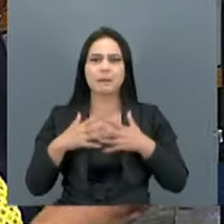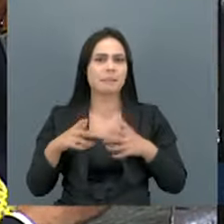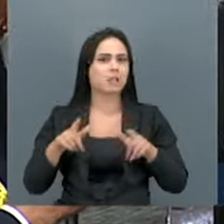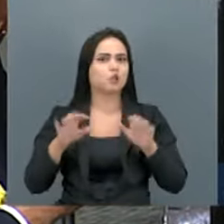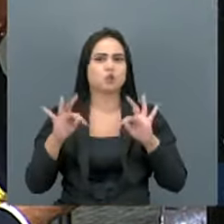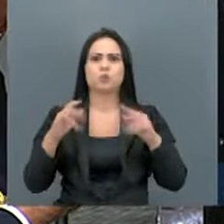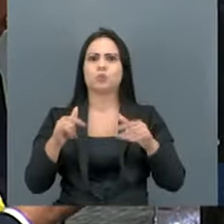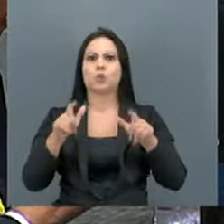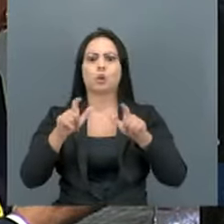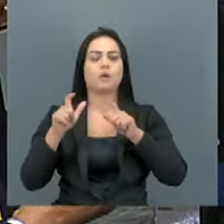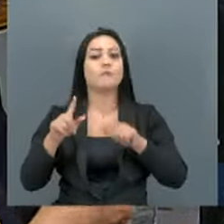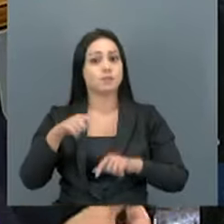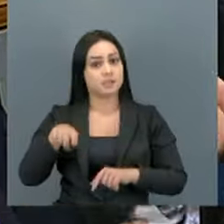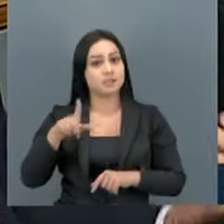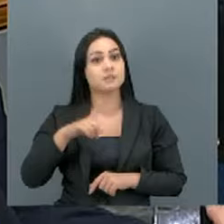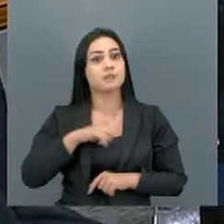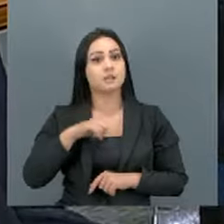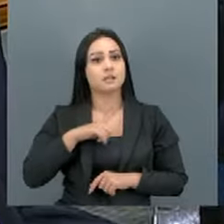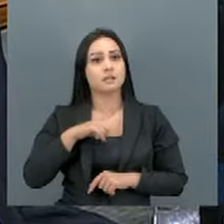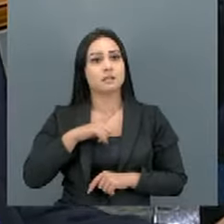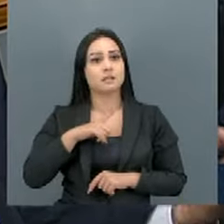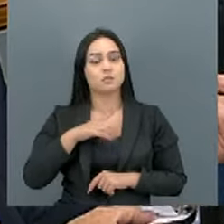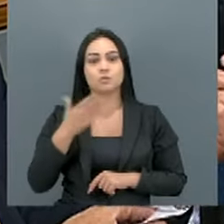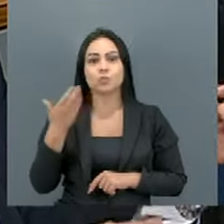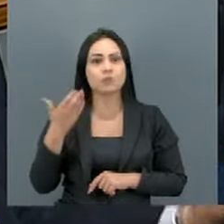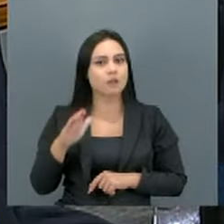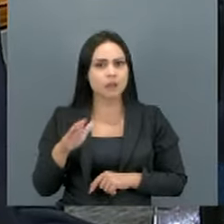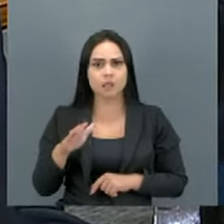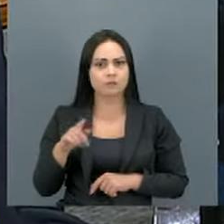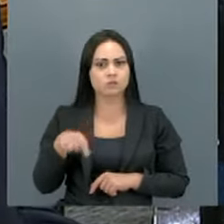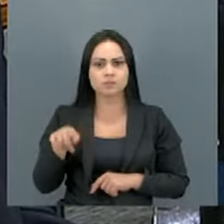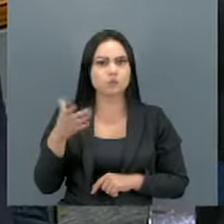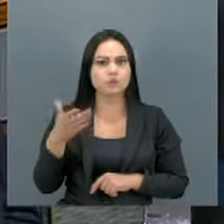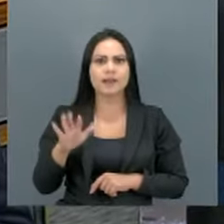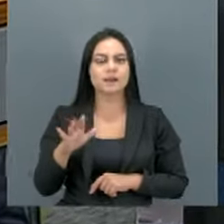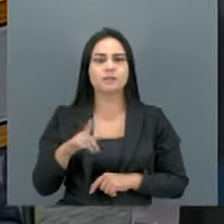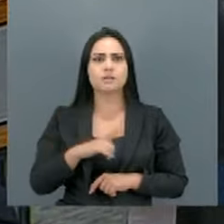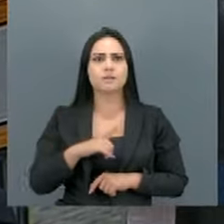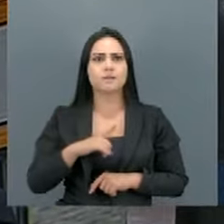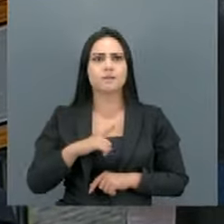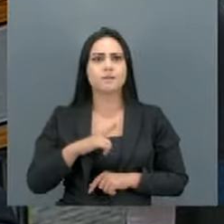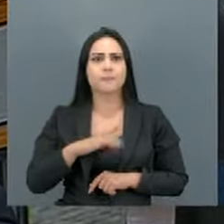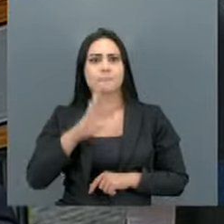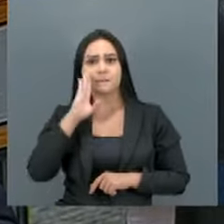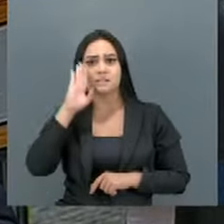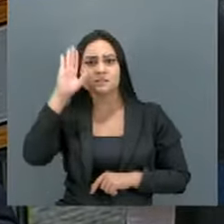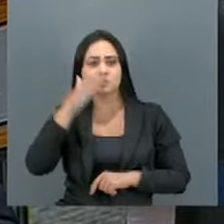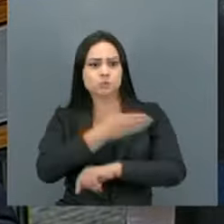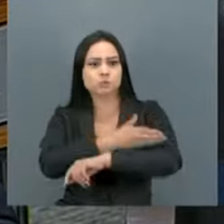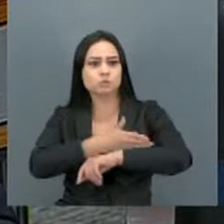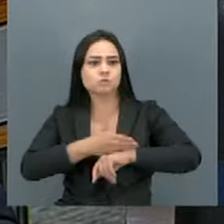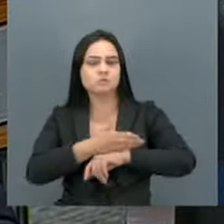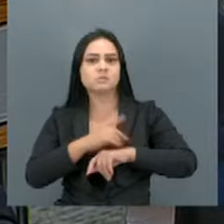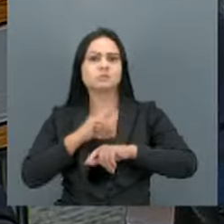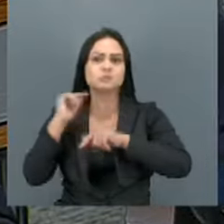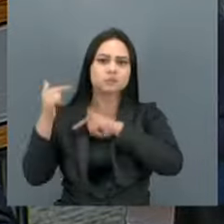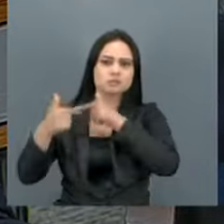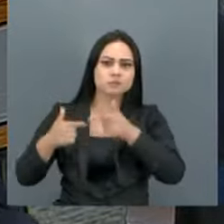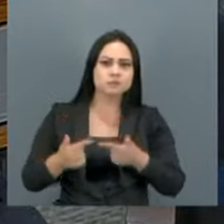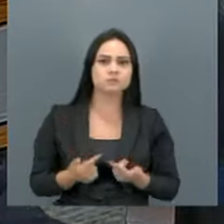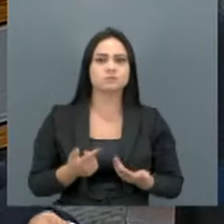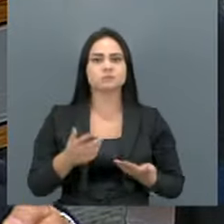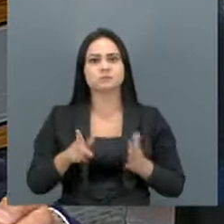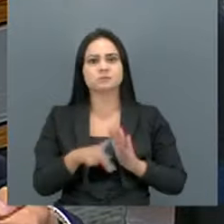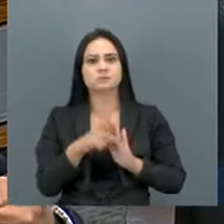reserva, vocês não querem deixar os seus princípios, deixar daquilo que vocês,